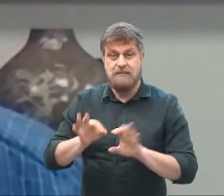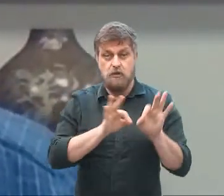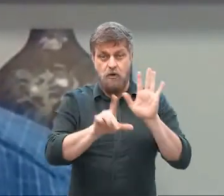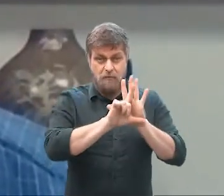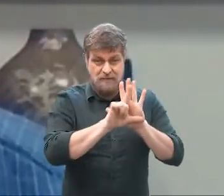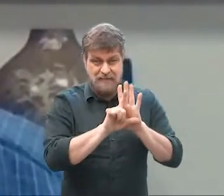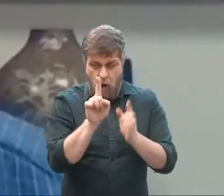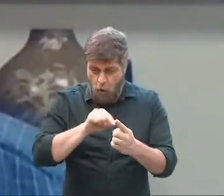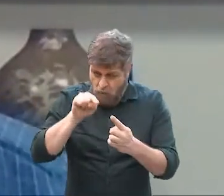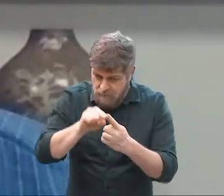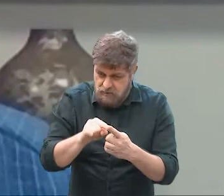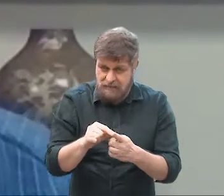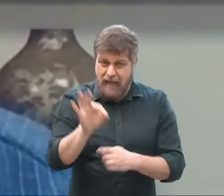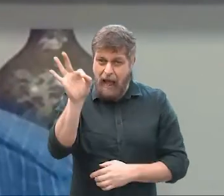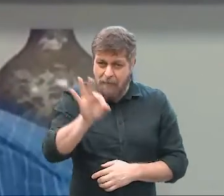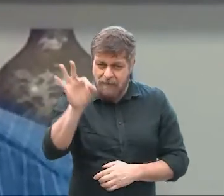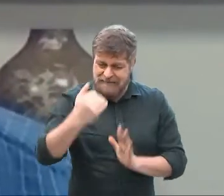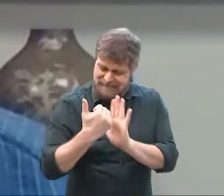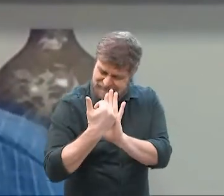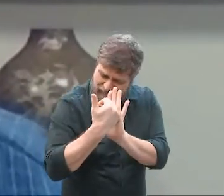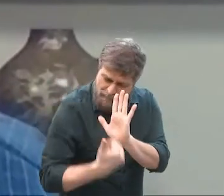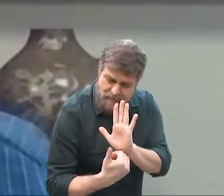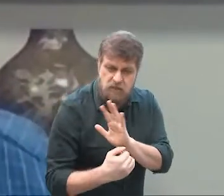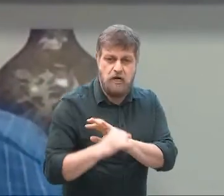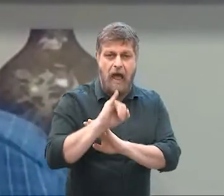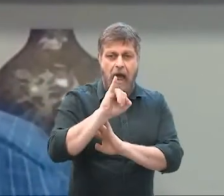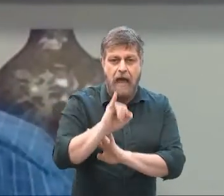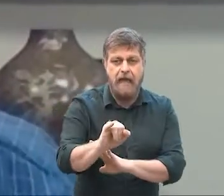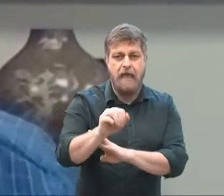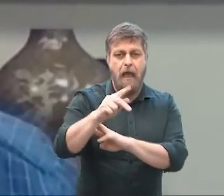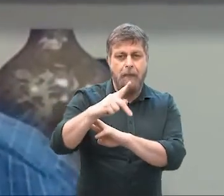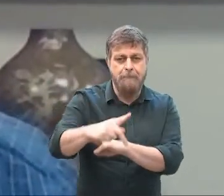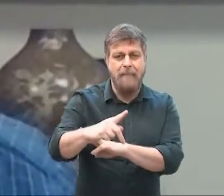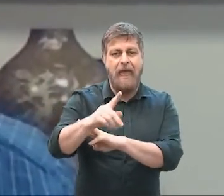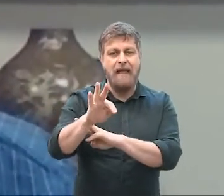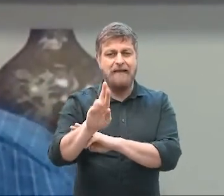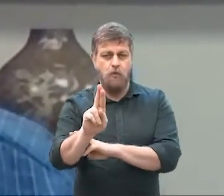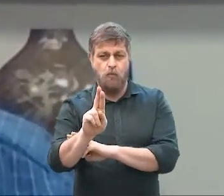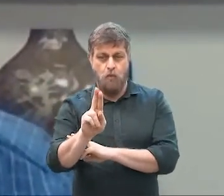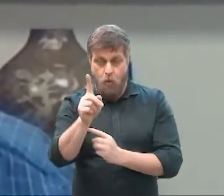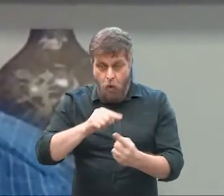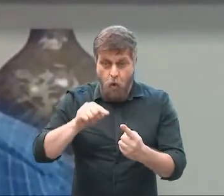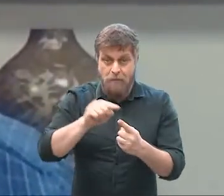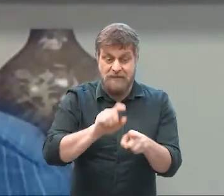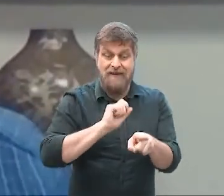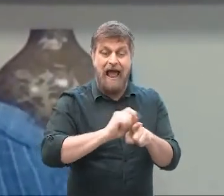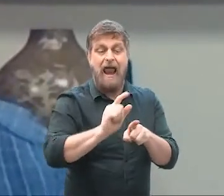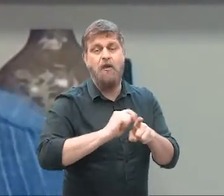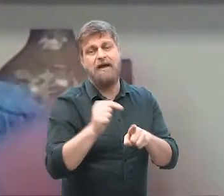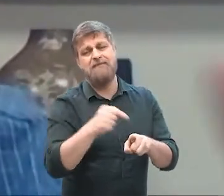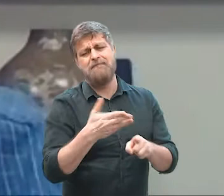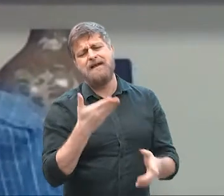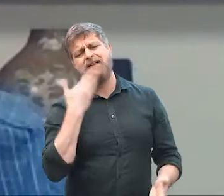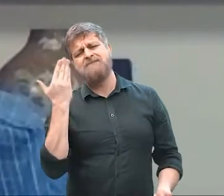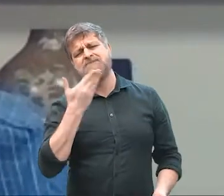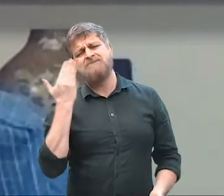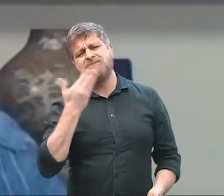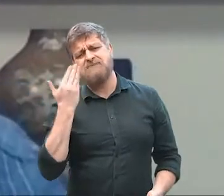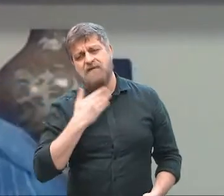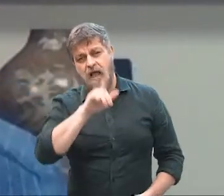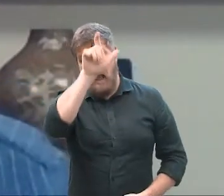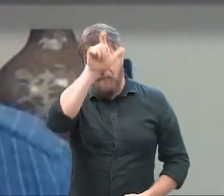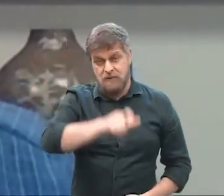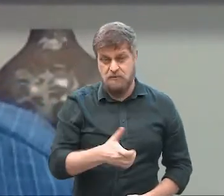para abaixar a alíquota, abaixar o IPTU, para facilitar a locação para quem é dono e